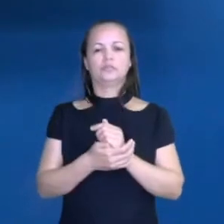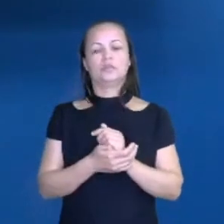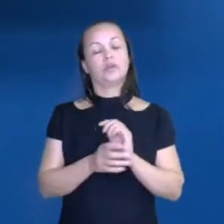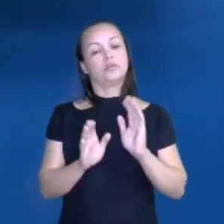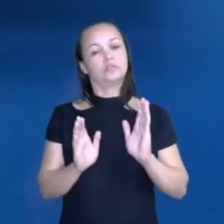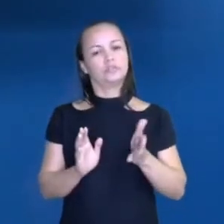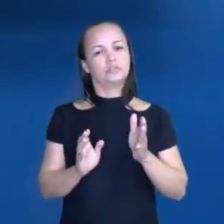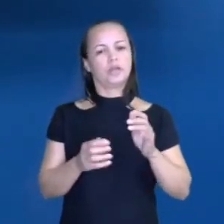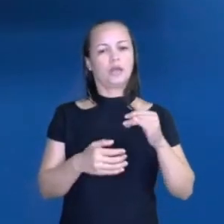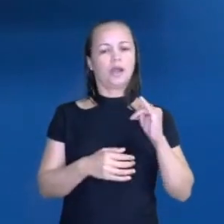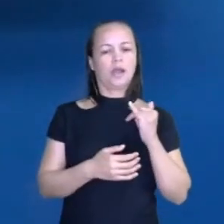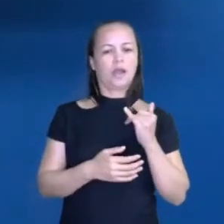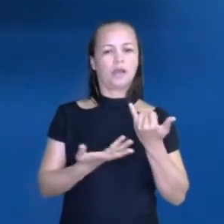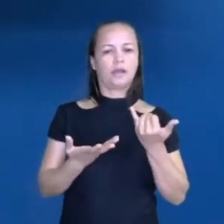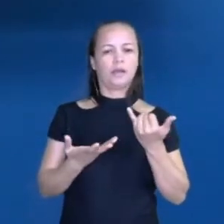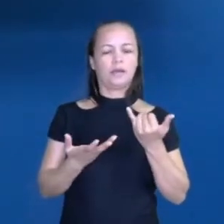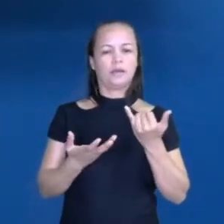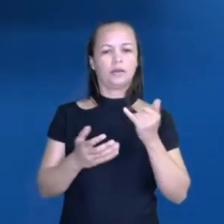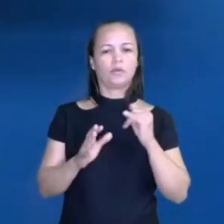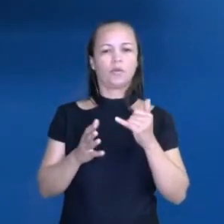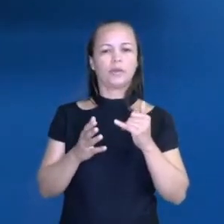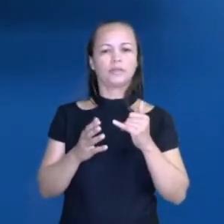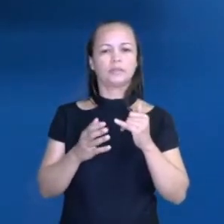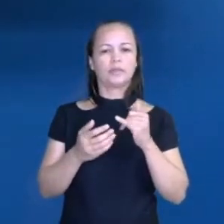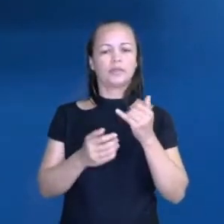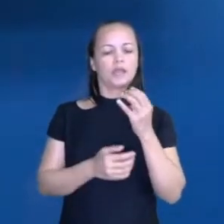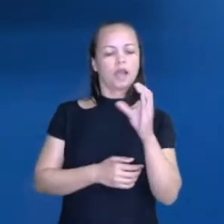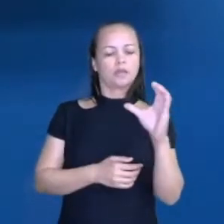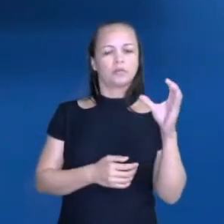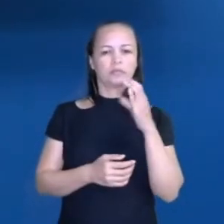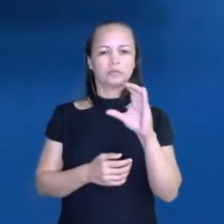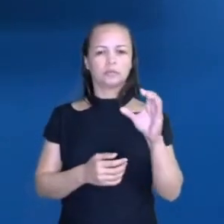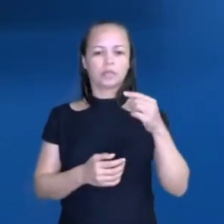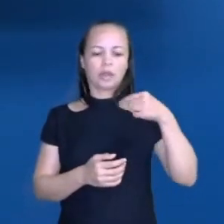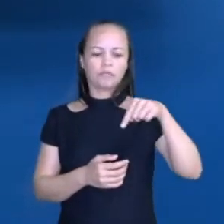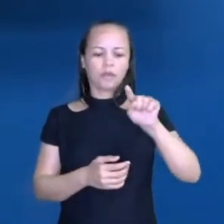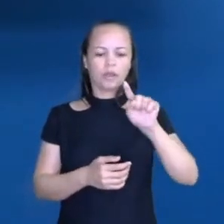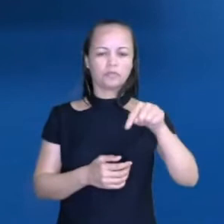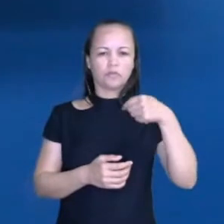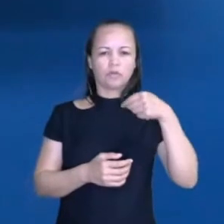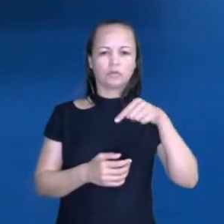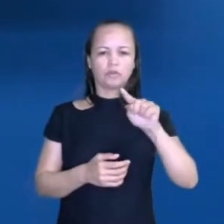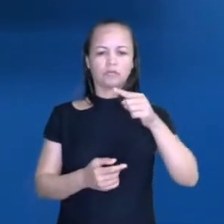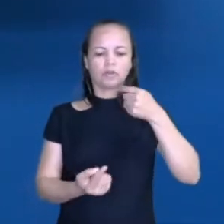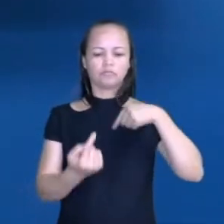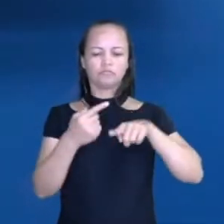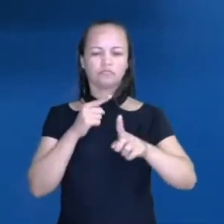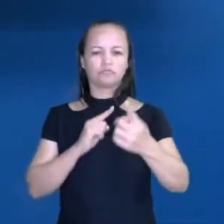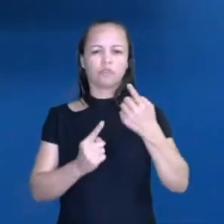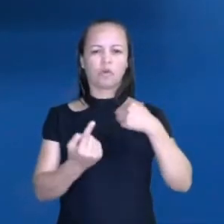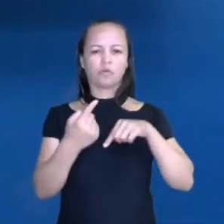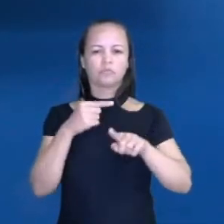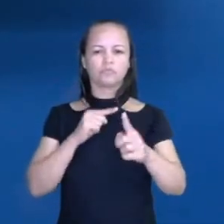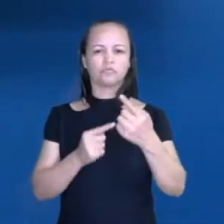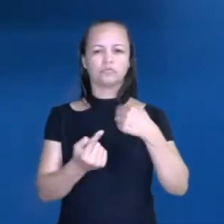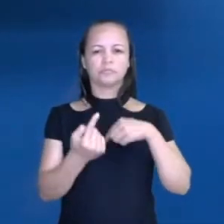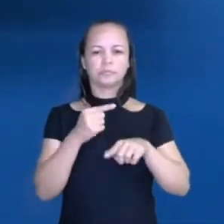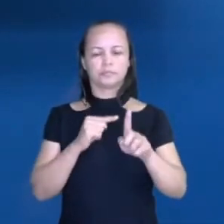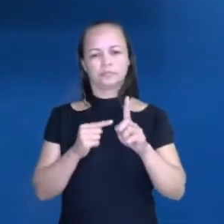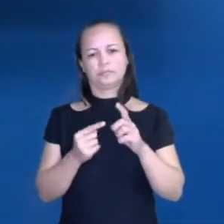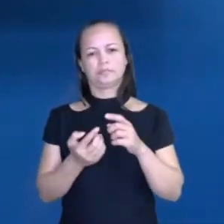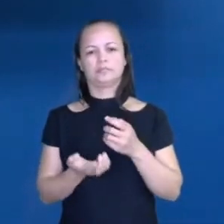não ela troca de posição ela vai ficar oscilando sempre assim oscila tá chamada de